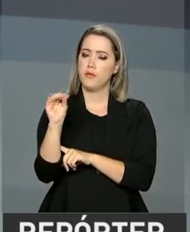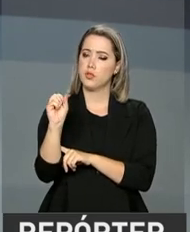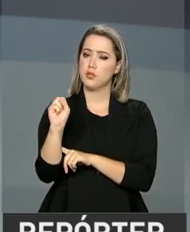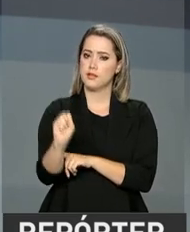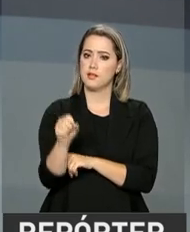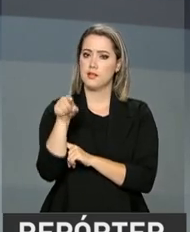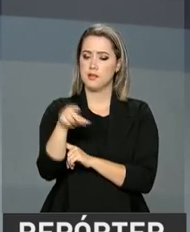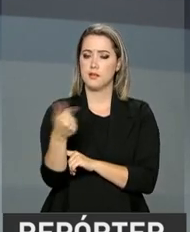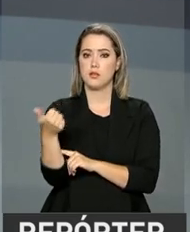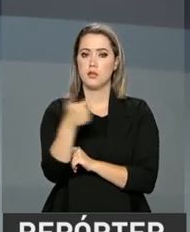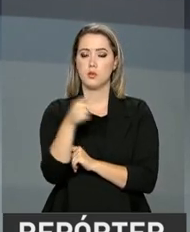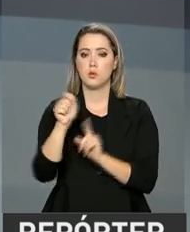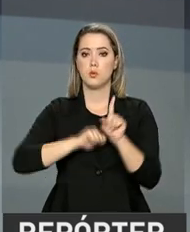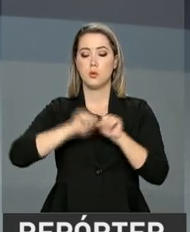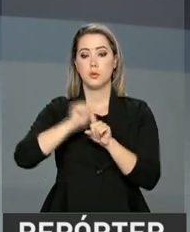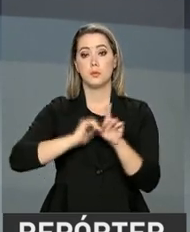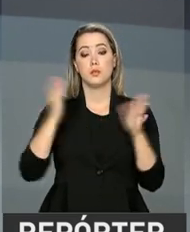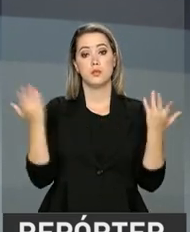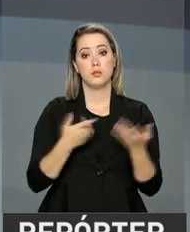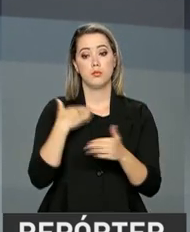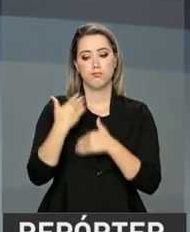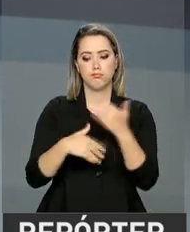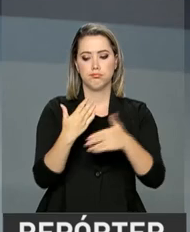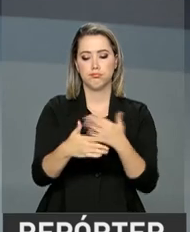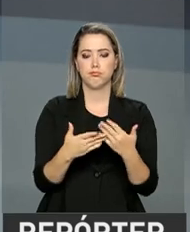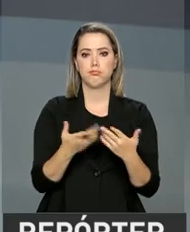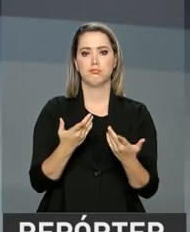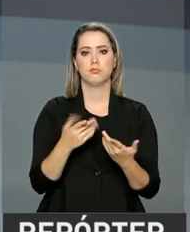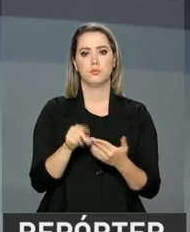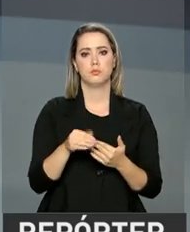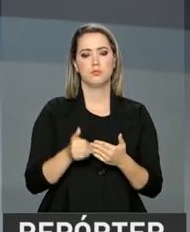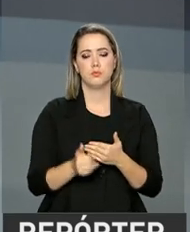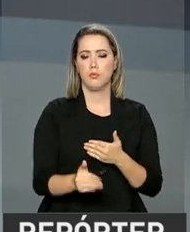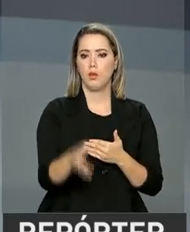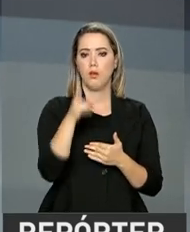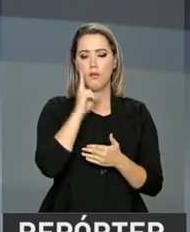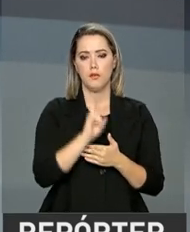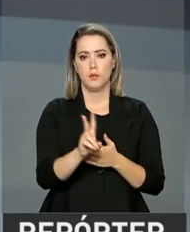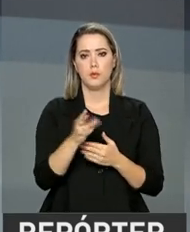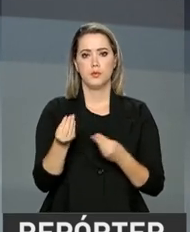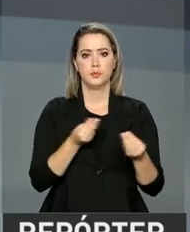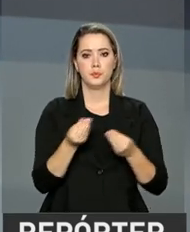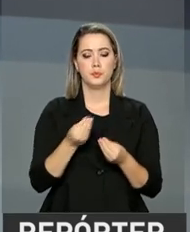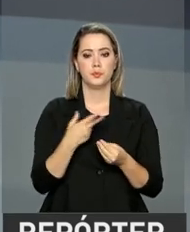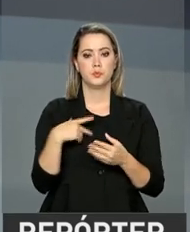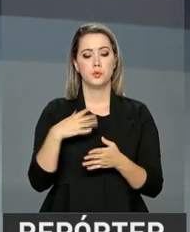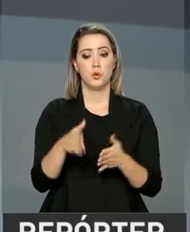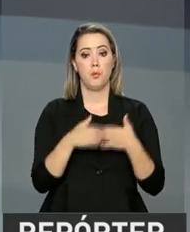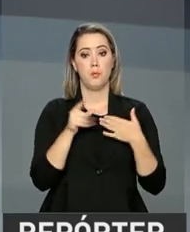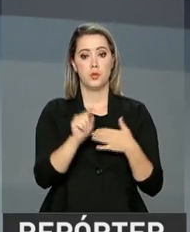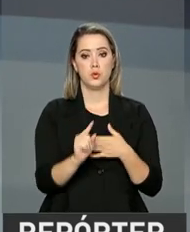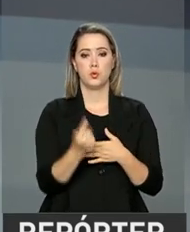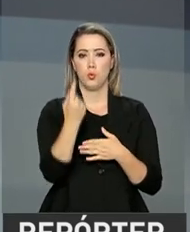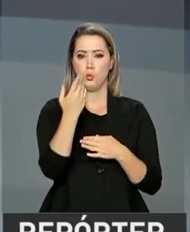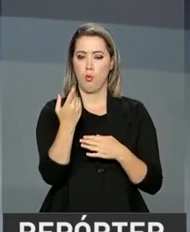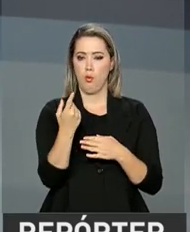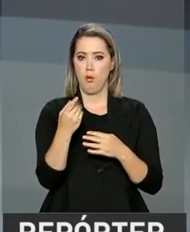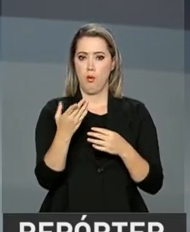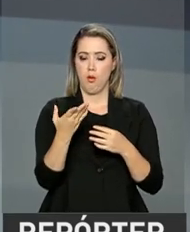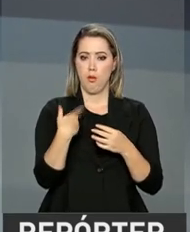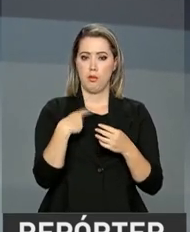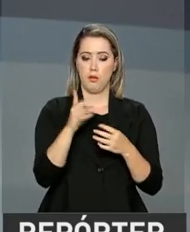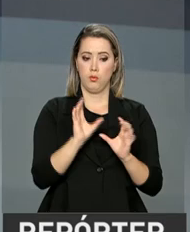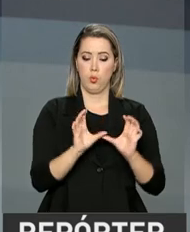nos próximos dias, todos que acompanharam o processo de demandas da faixa 1,